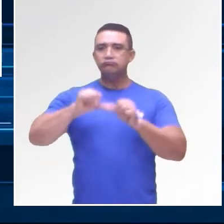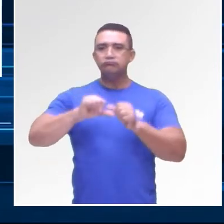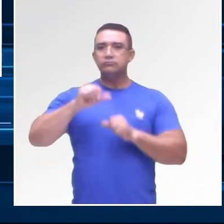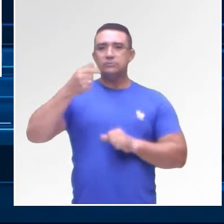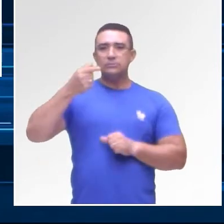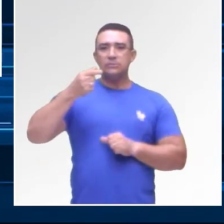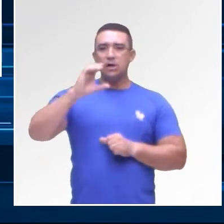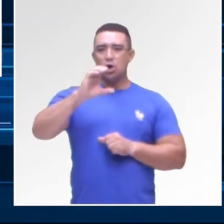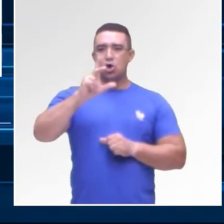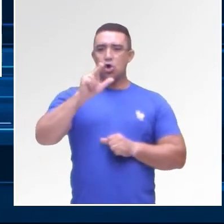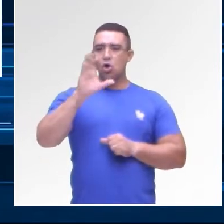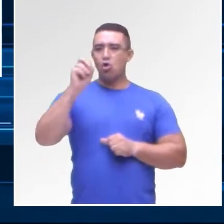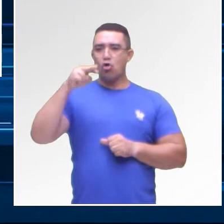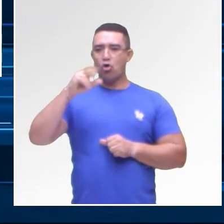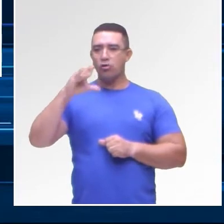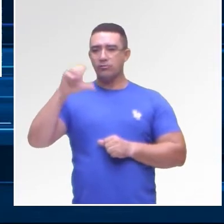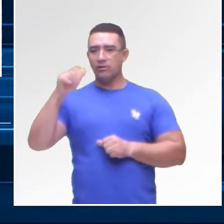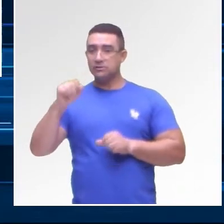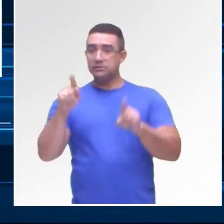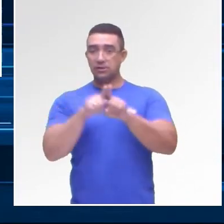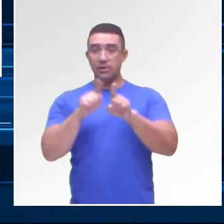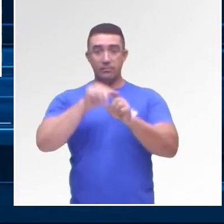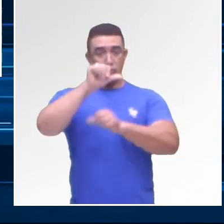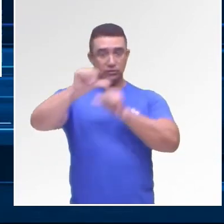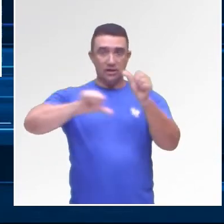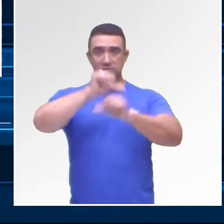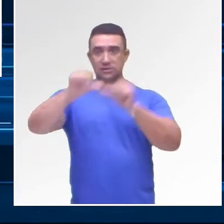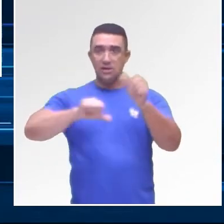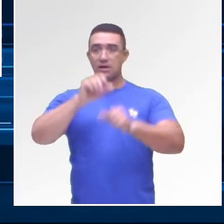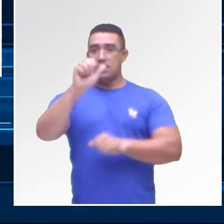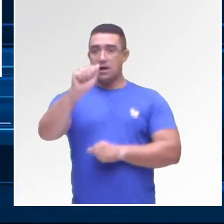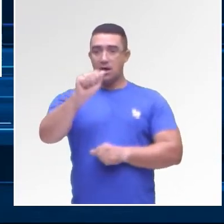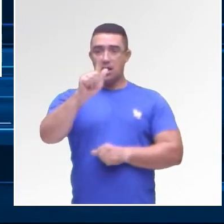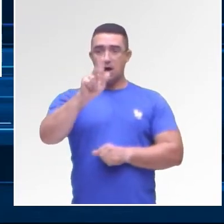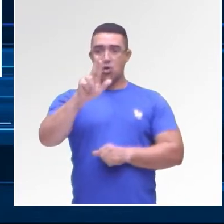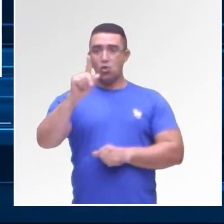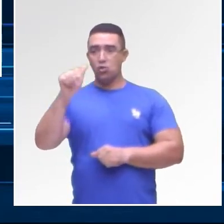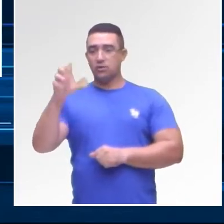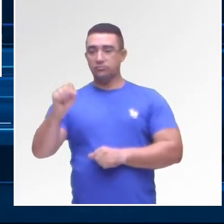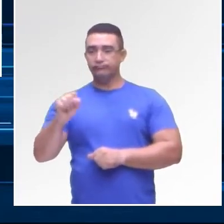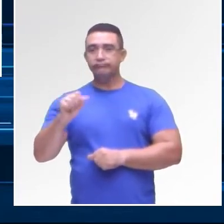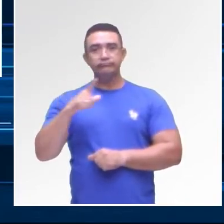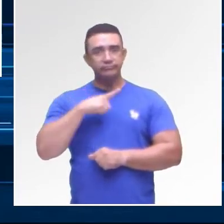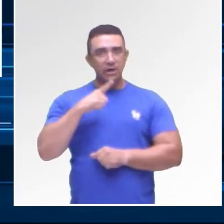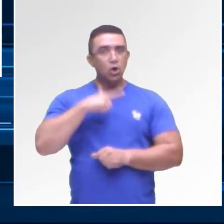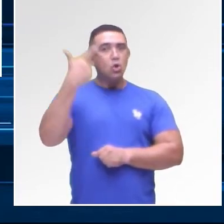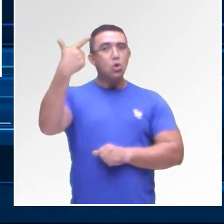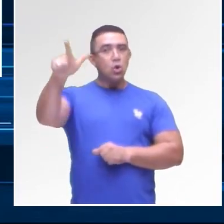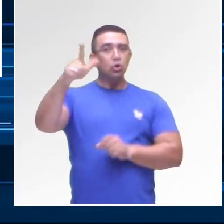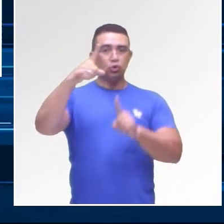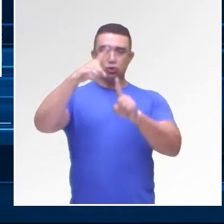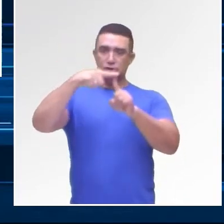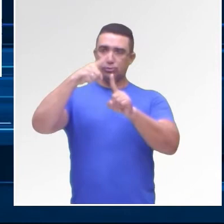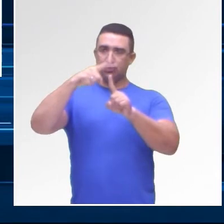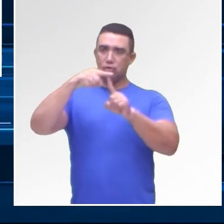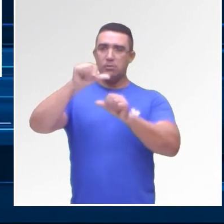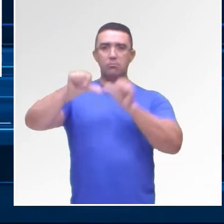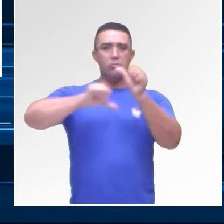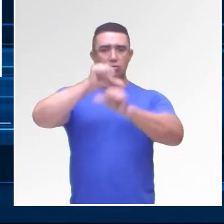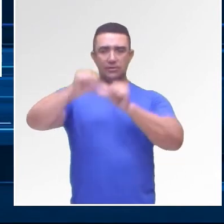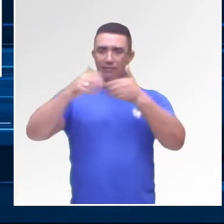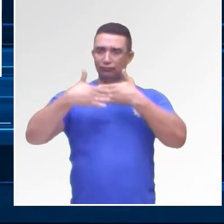as simultâneas, que são as mudanças agudas, nós temos outras mudanças que a gente consegue perceber no decorrer do